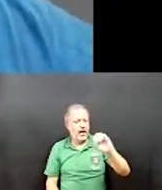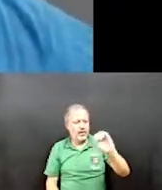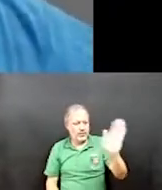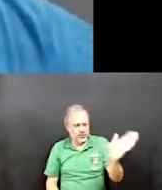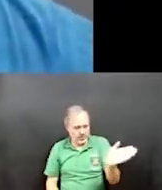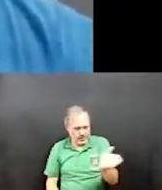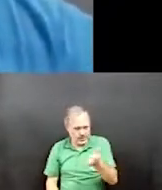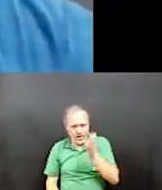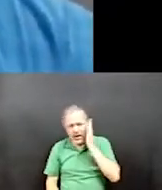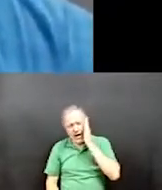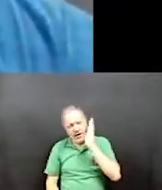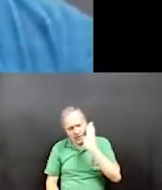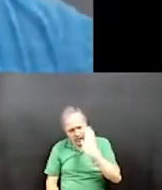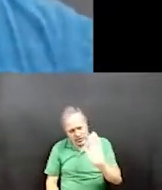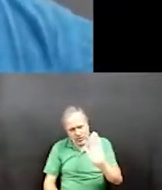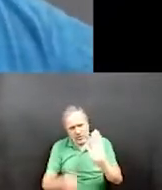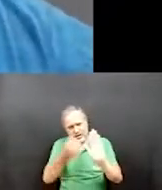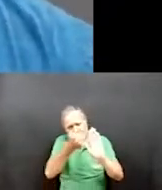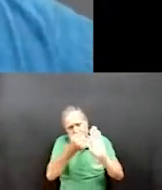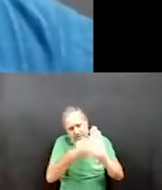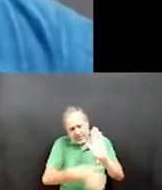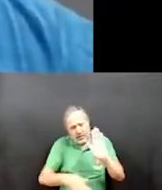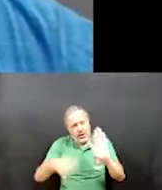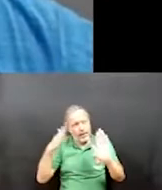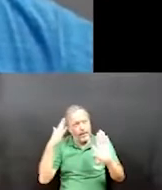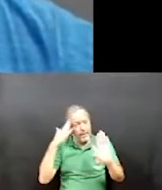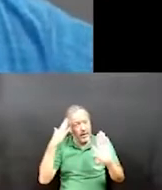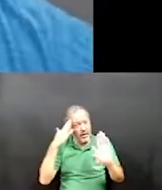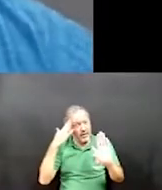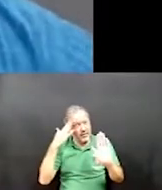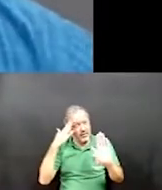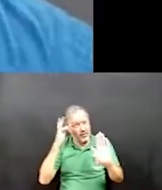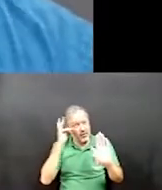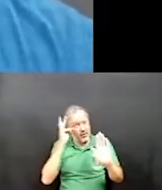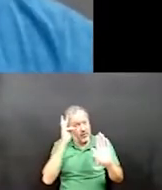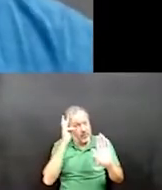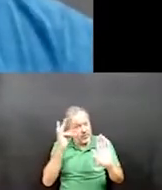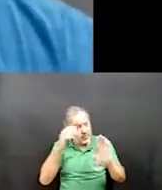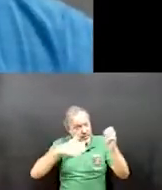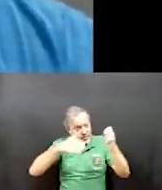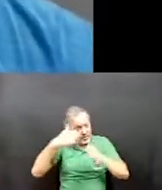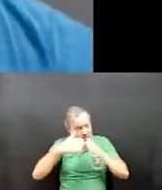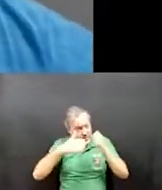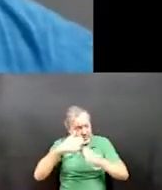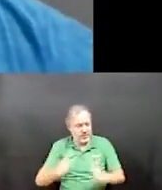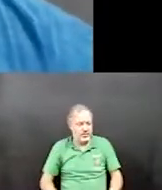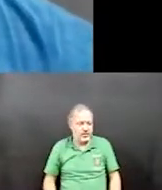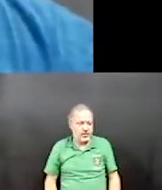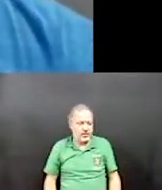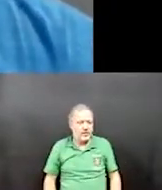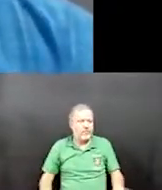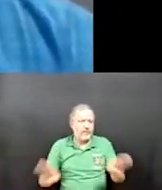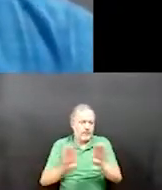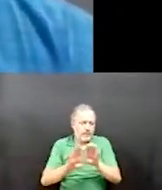diferentes, né, inovação no mundo, inovação no meio empresarial, de como você poder olhar essas equações. E outro que é bem antigo, que é a Arte da Guerra,